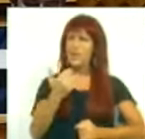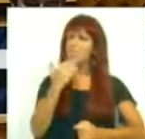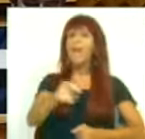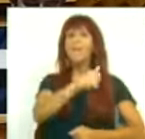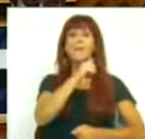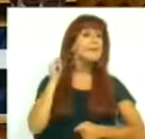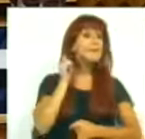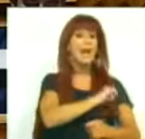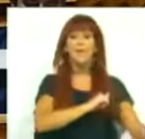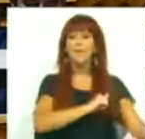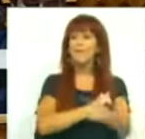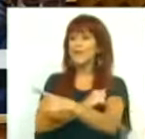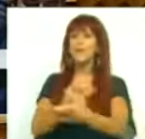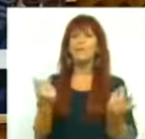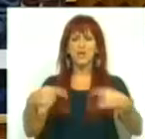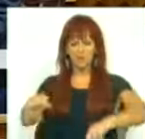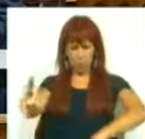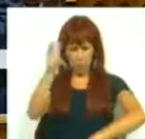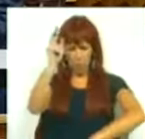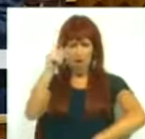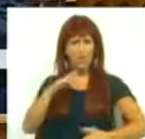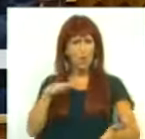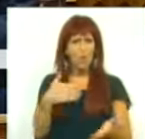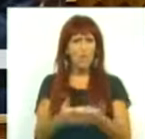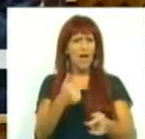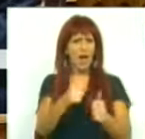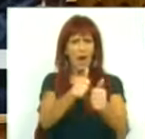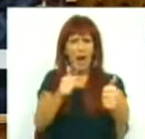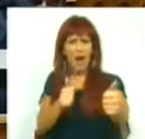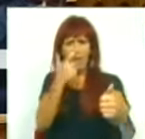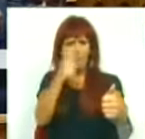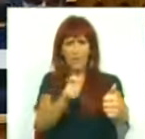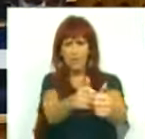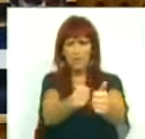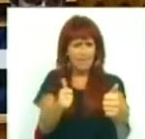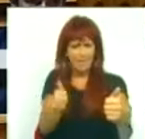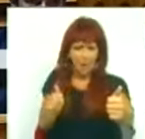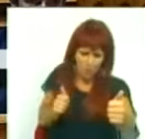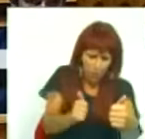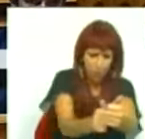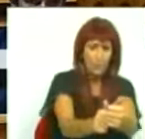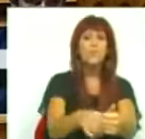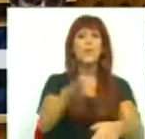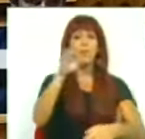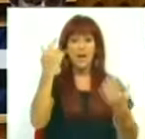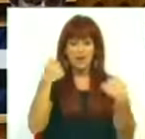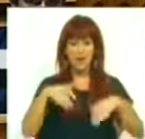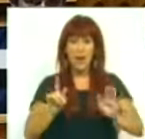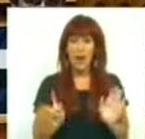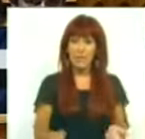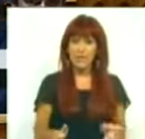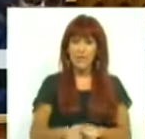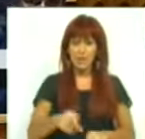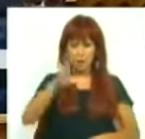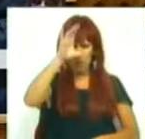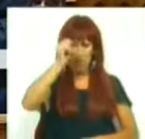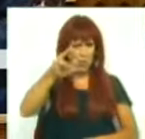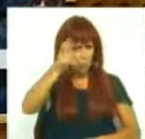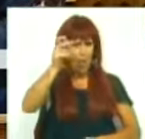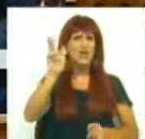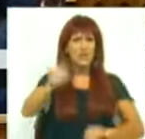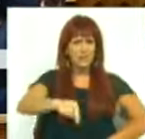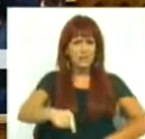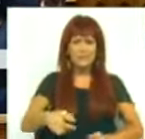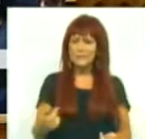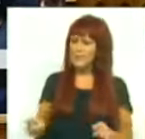pedir sacrifícios, mas também coragem para não deixar ninguém para trás. Mas se é preciso que o Governo tenha coragem, também